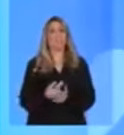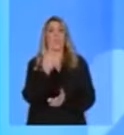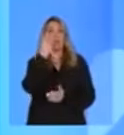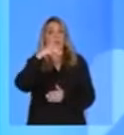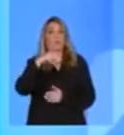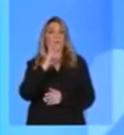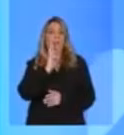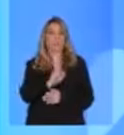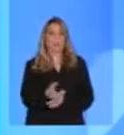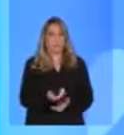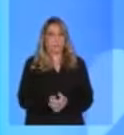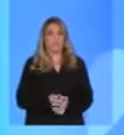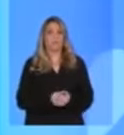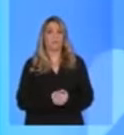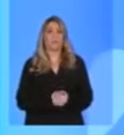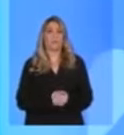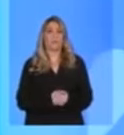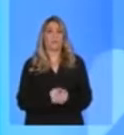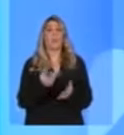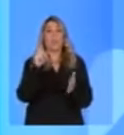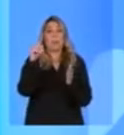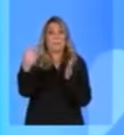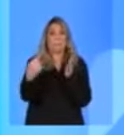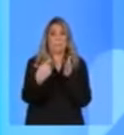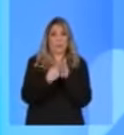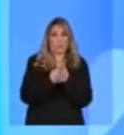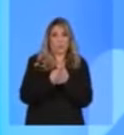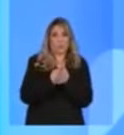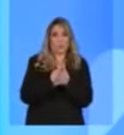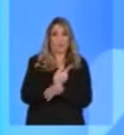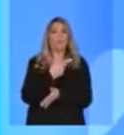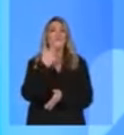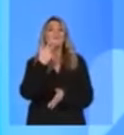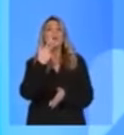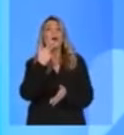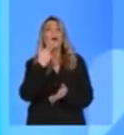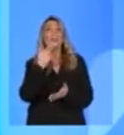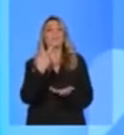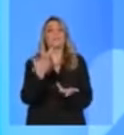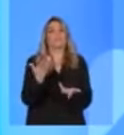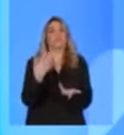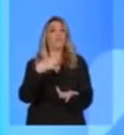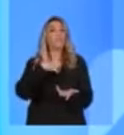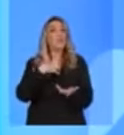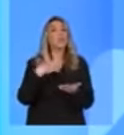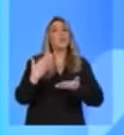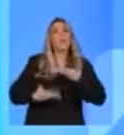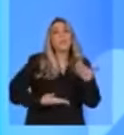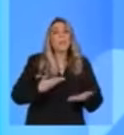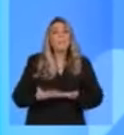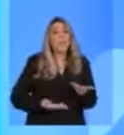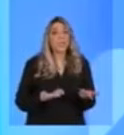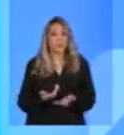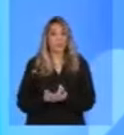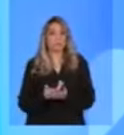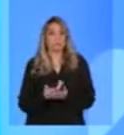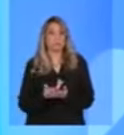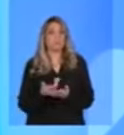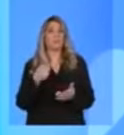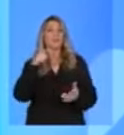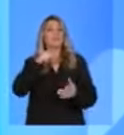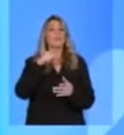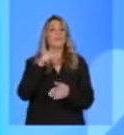meio Olha a pergunta a pergunta dele fala sobre a questão da posicionamento da Guarda em relação ao ambulante nós aumentamos